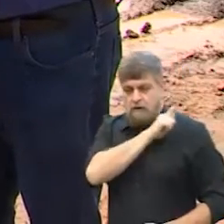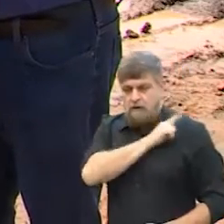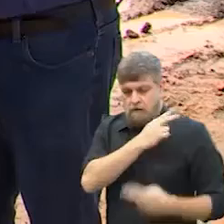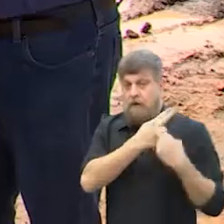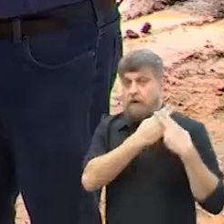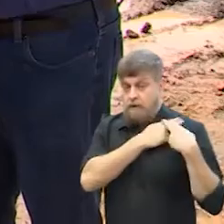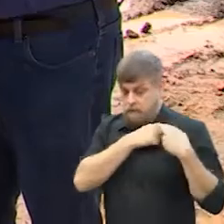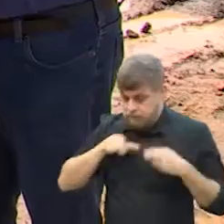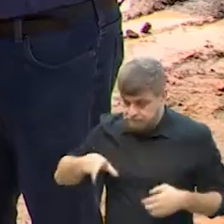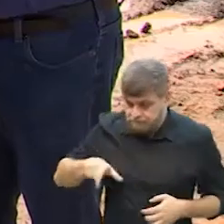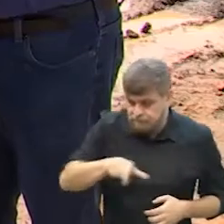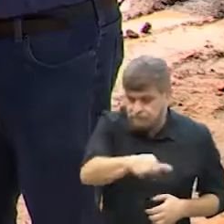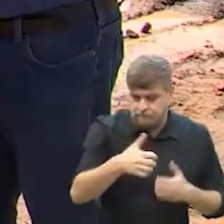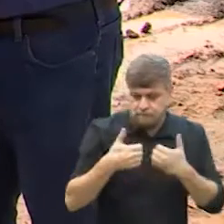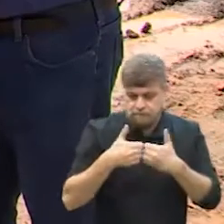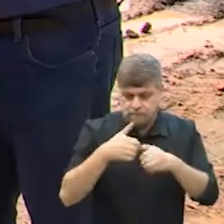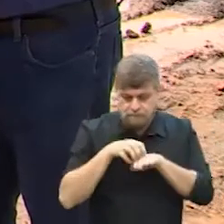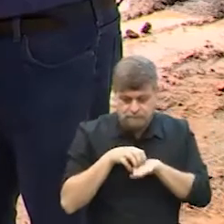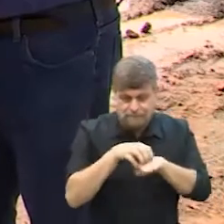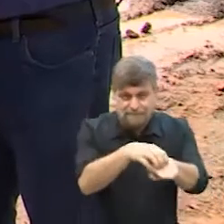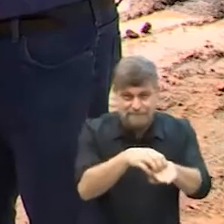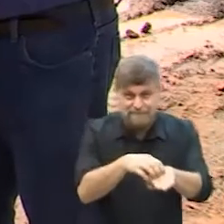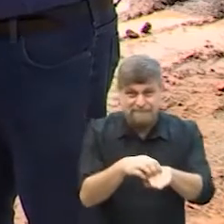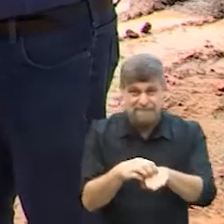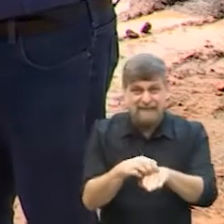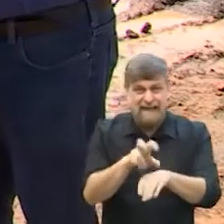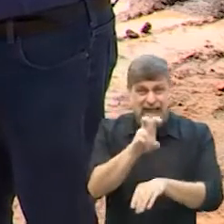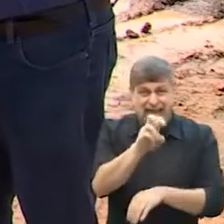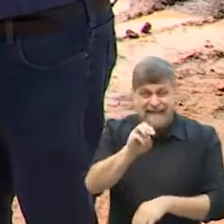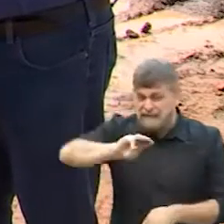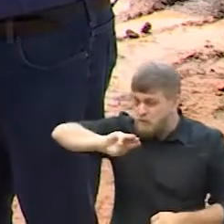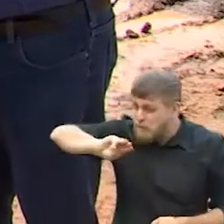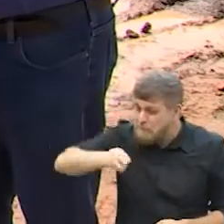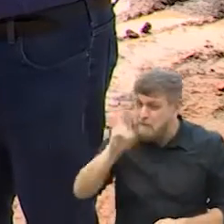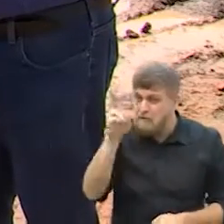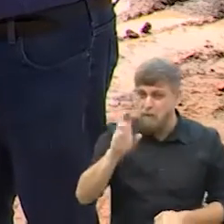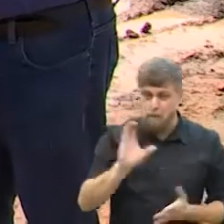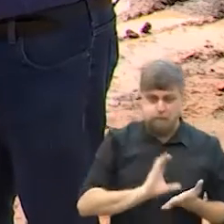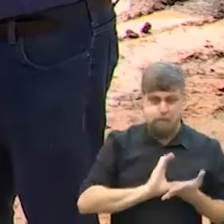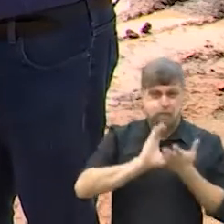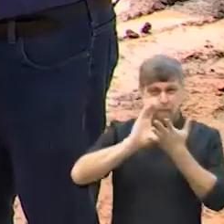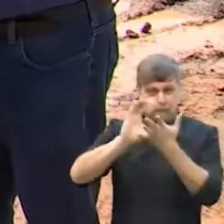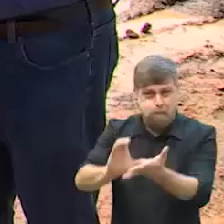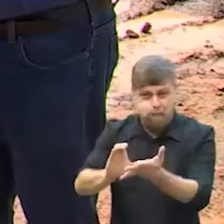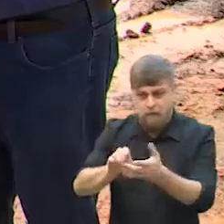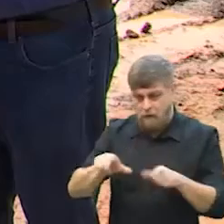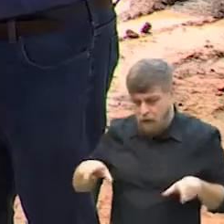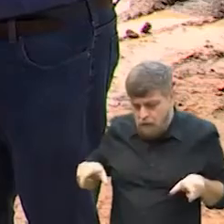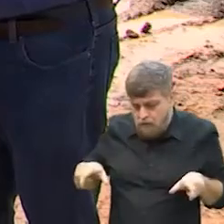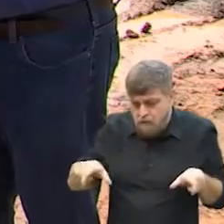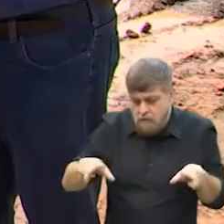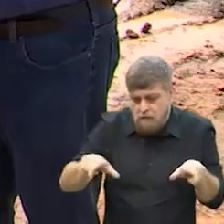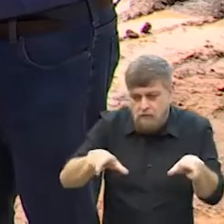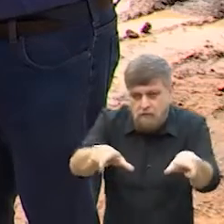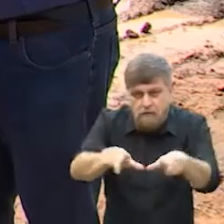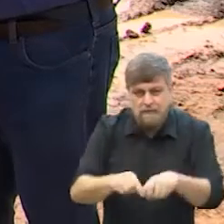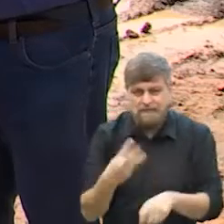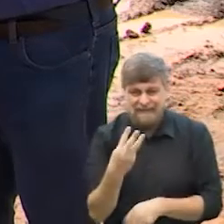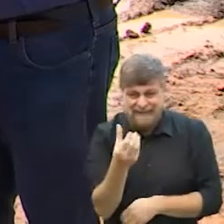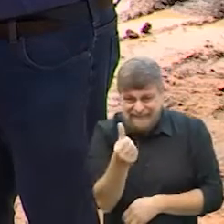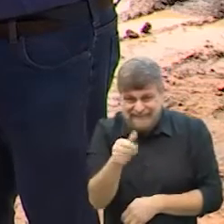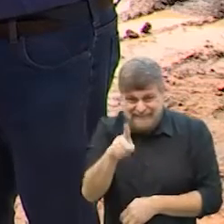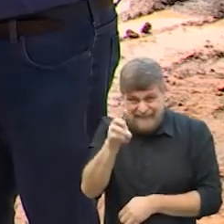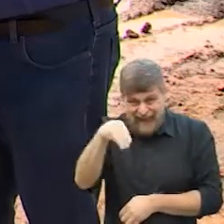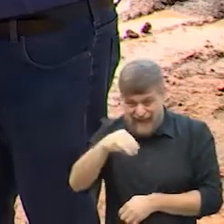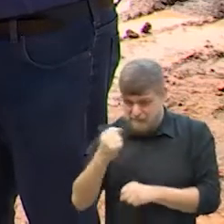o gestor da obra do BRT. O BRT é uma obra de R$500 milhões, investimento em dois corredores, são mais de